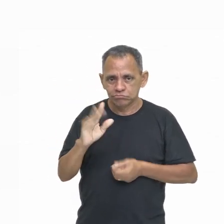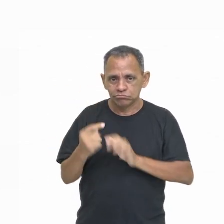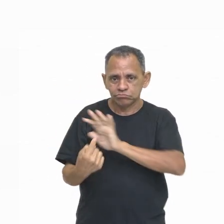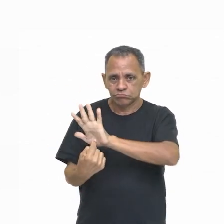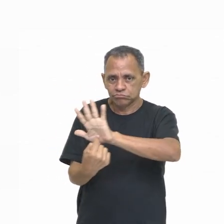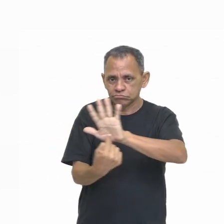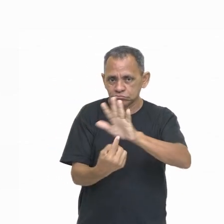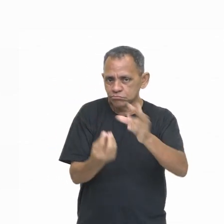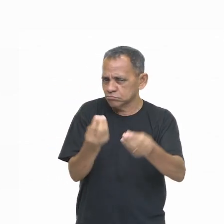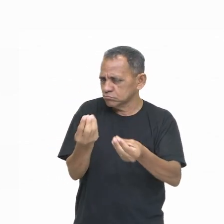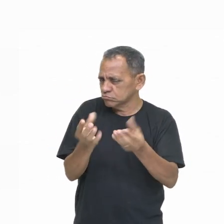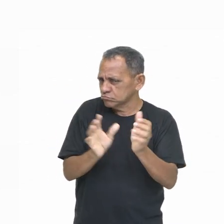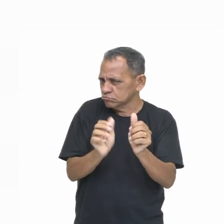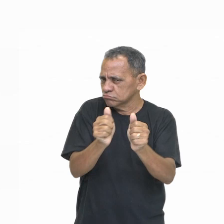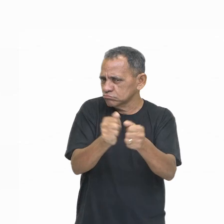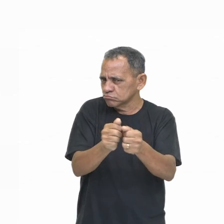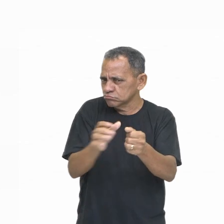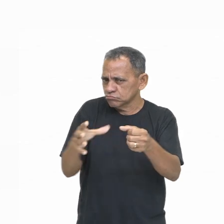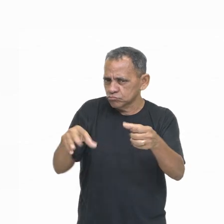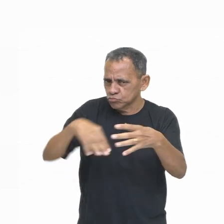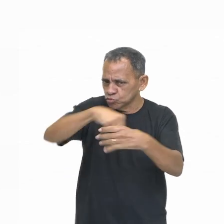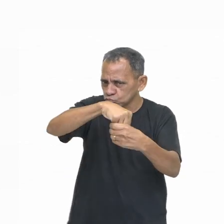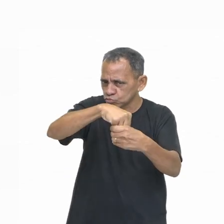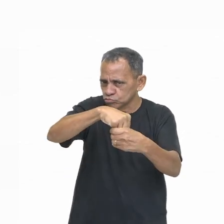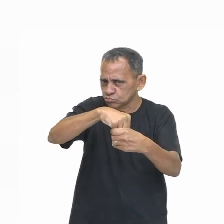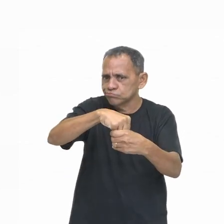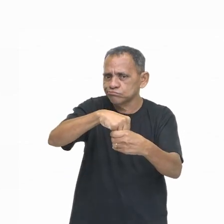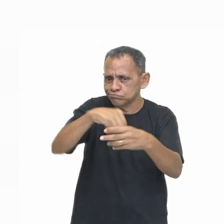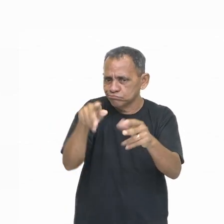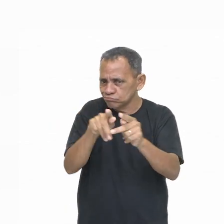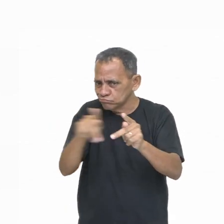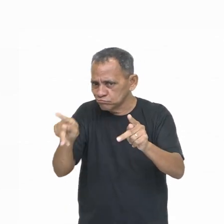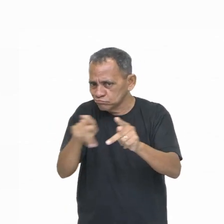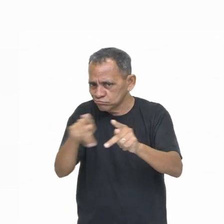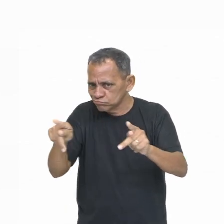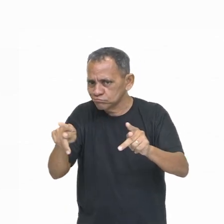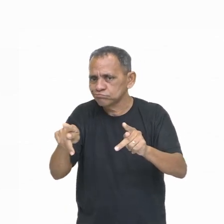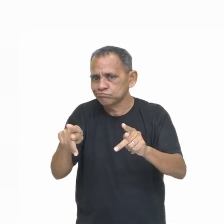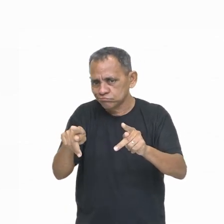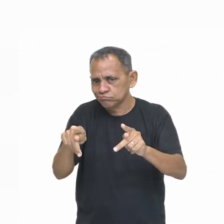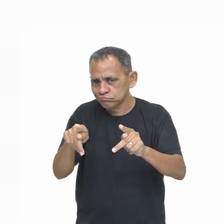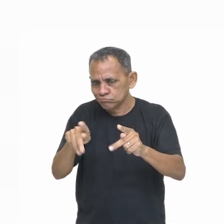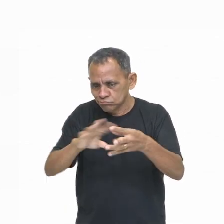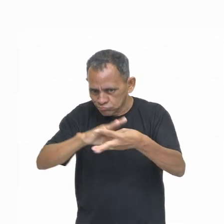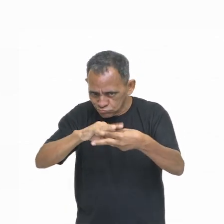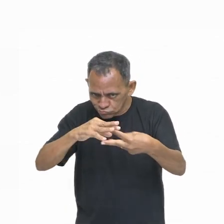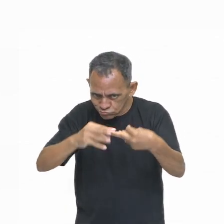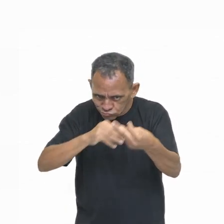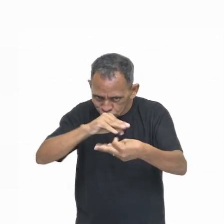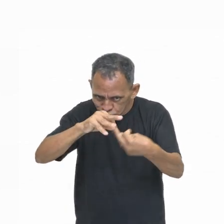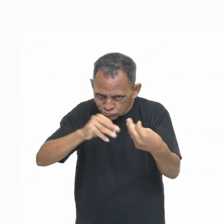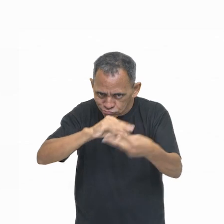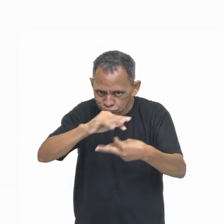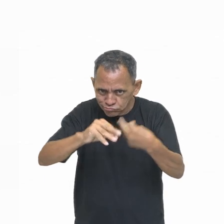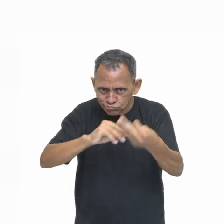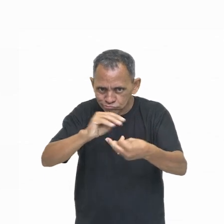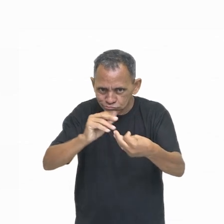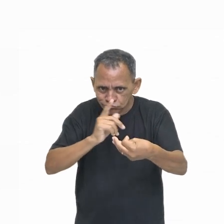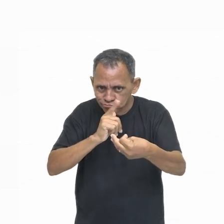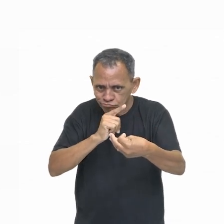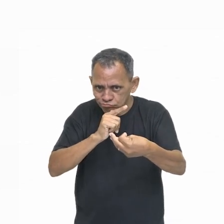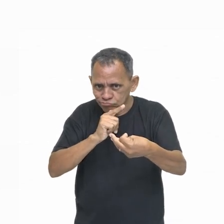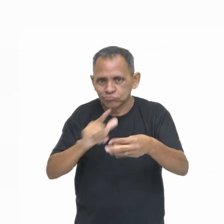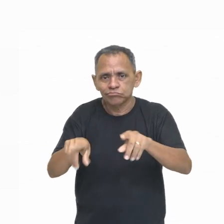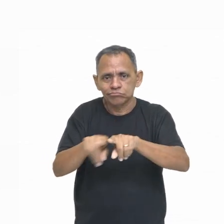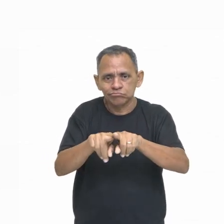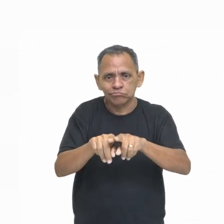esses aglomerados de proteína, né? Que foram envoltos aí por essas moléculas de